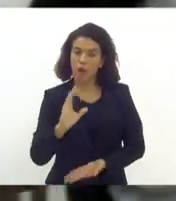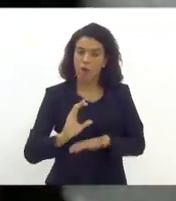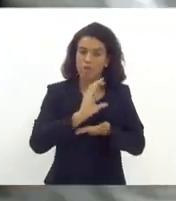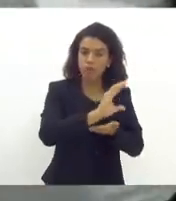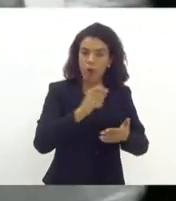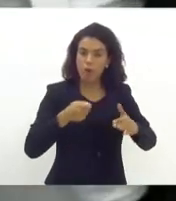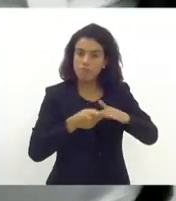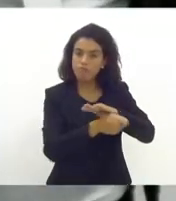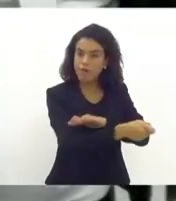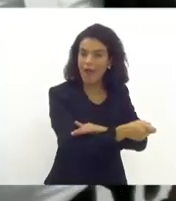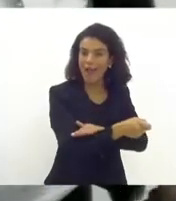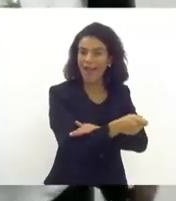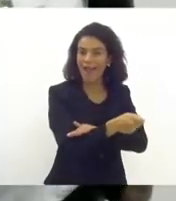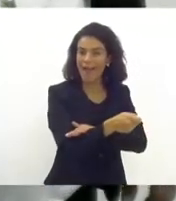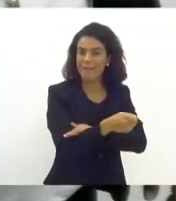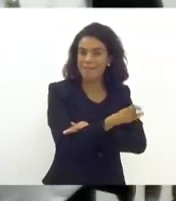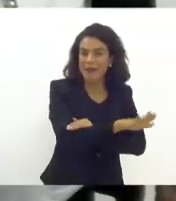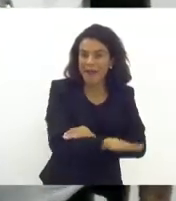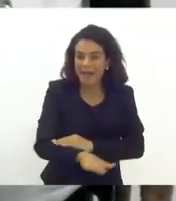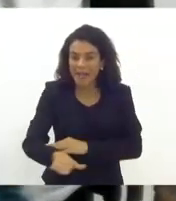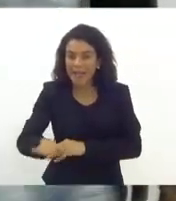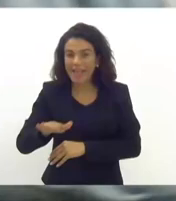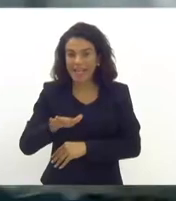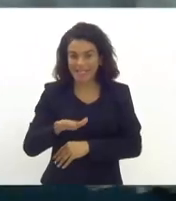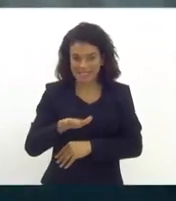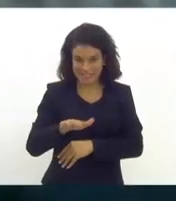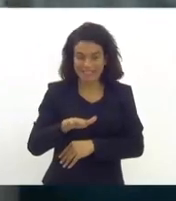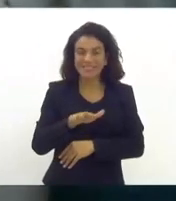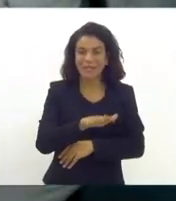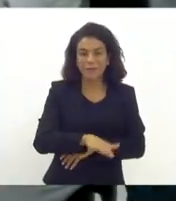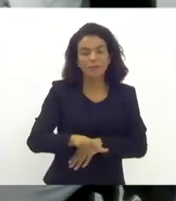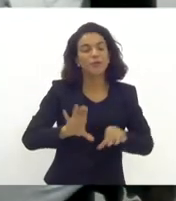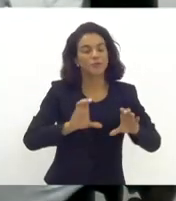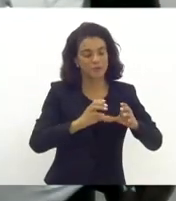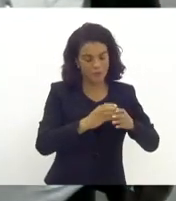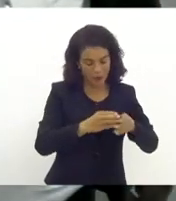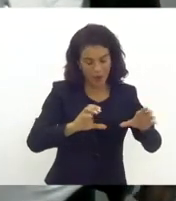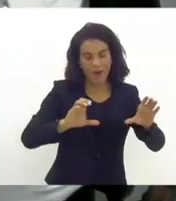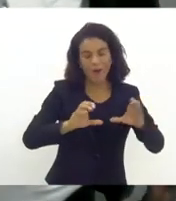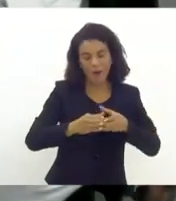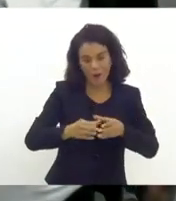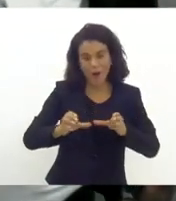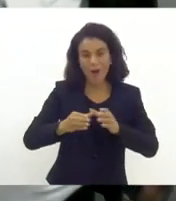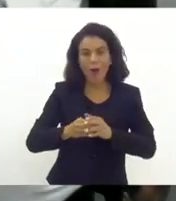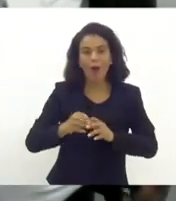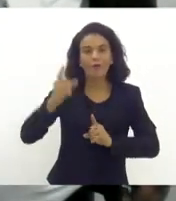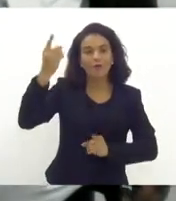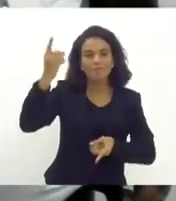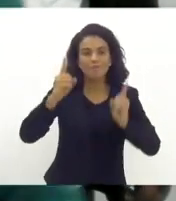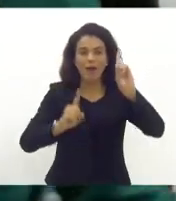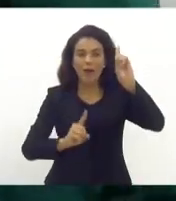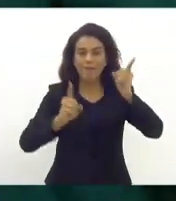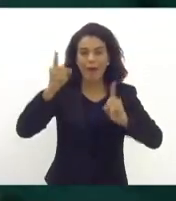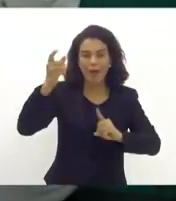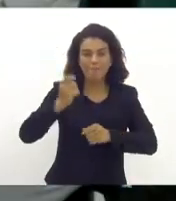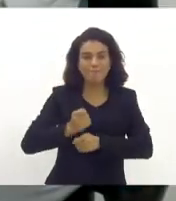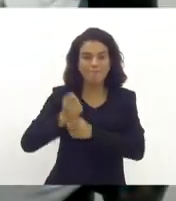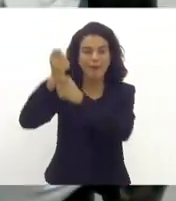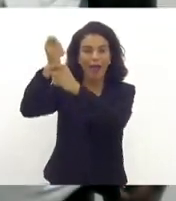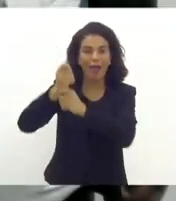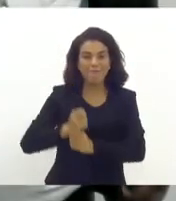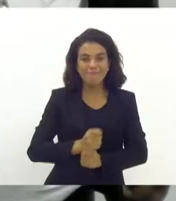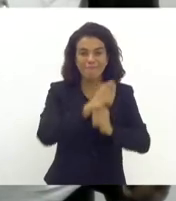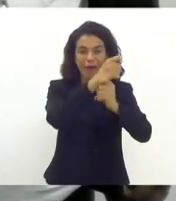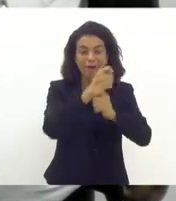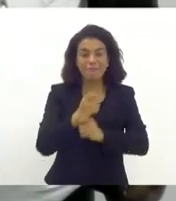nesse momento para crianças lá nos blocos dos blocos de frevo Então tem que ter uma grana